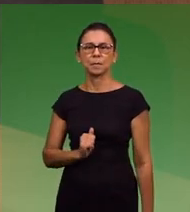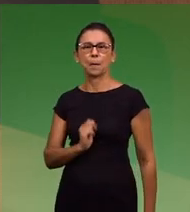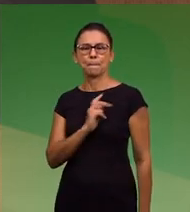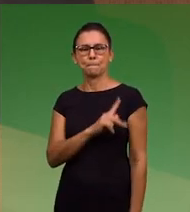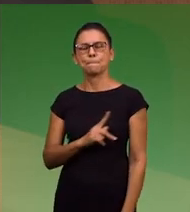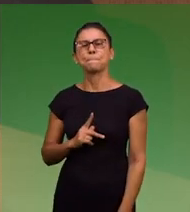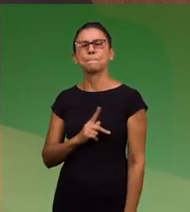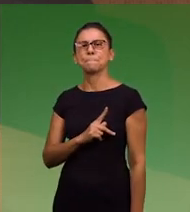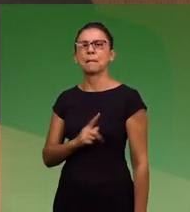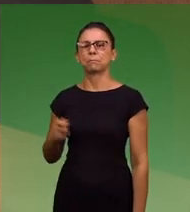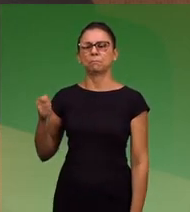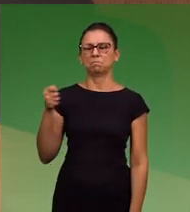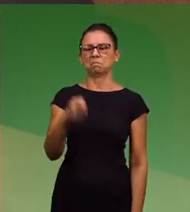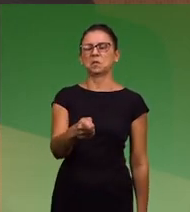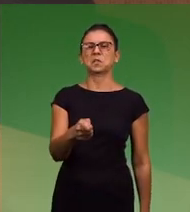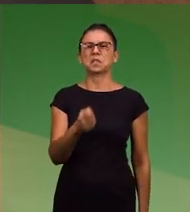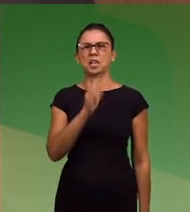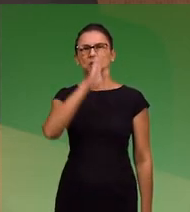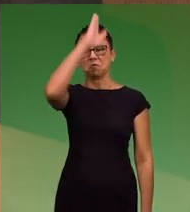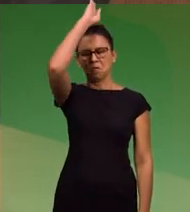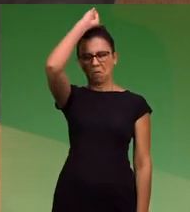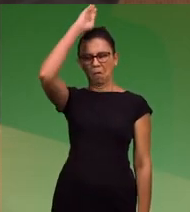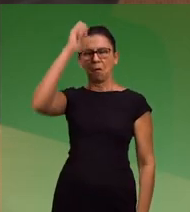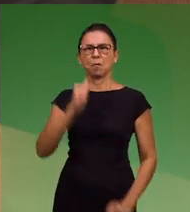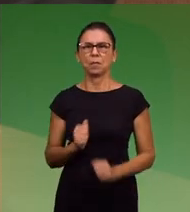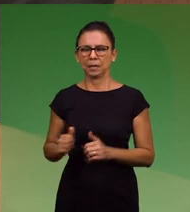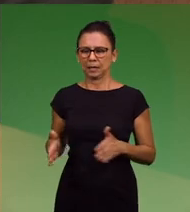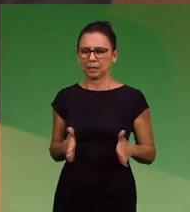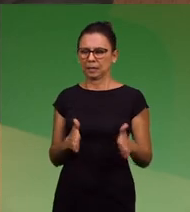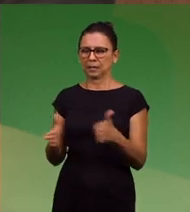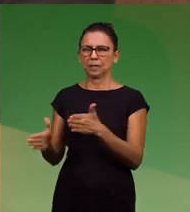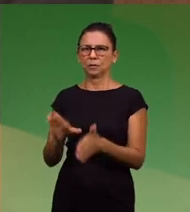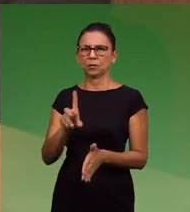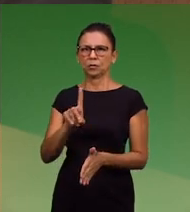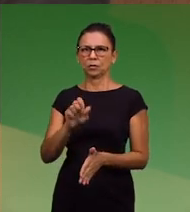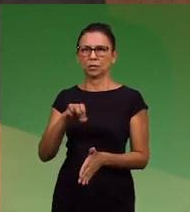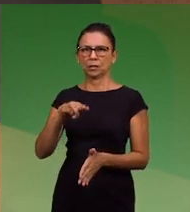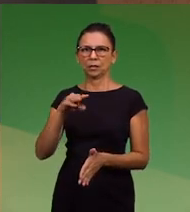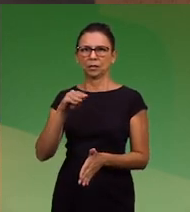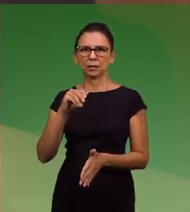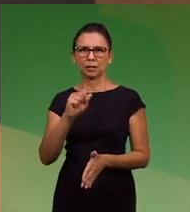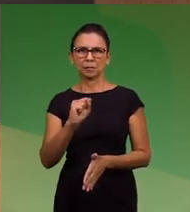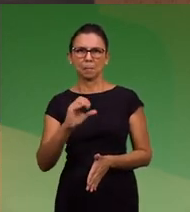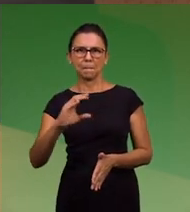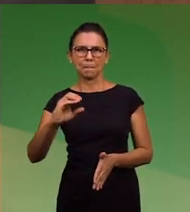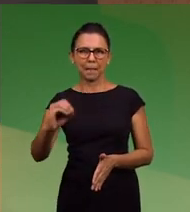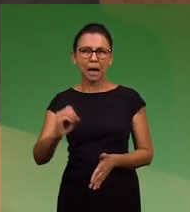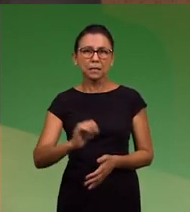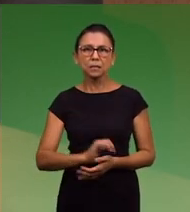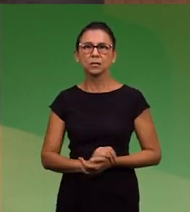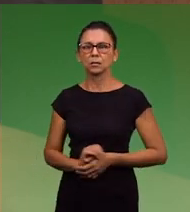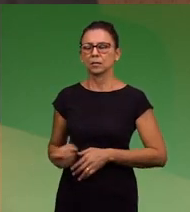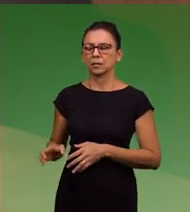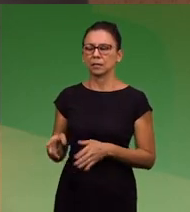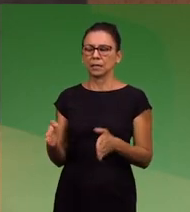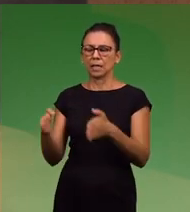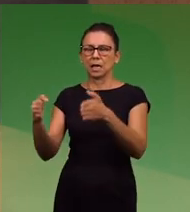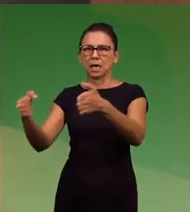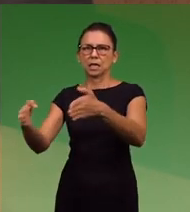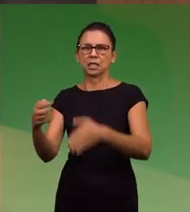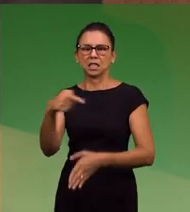com as cartas, né, dos principais. Para ele, os cristãos estavam blasfemando, falando que